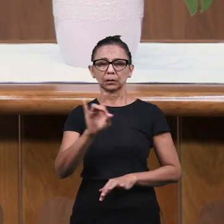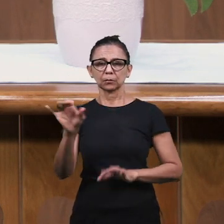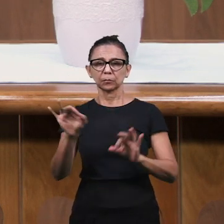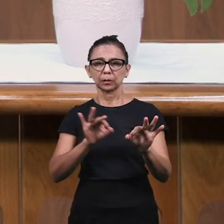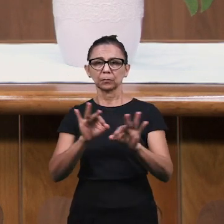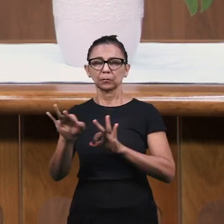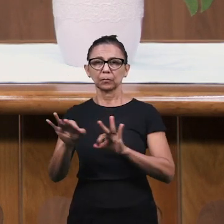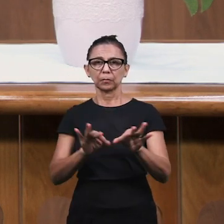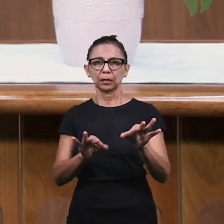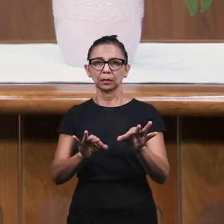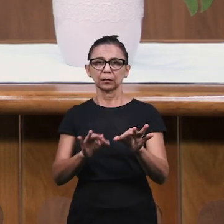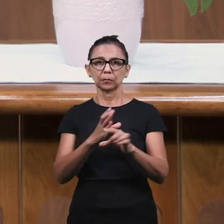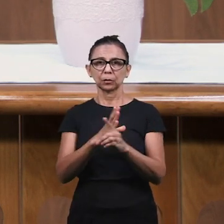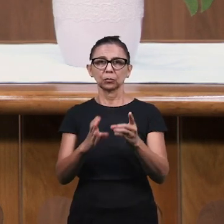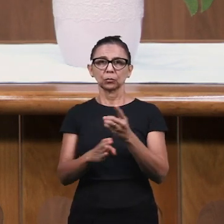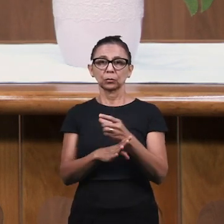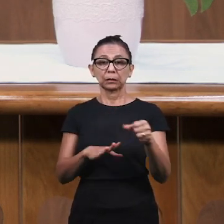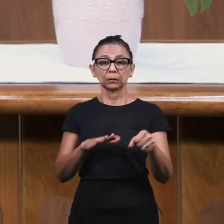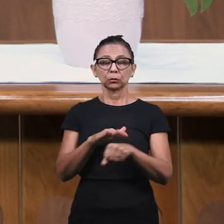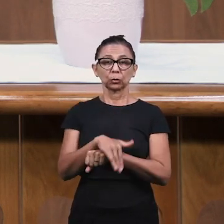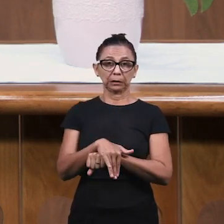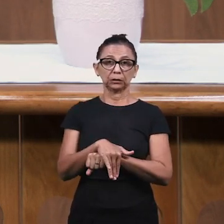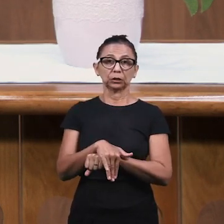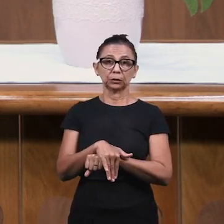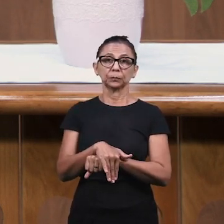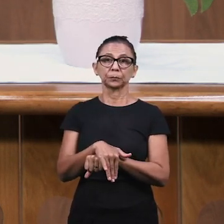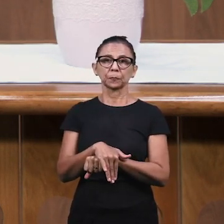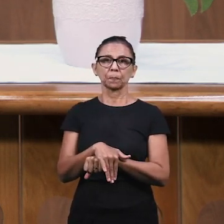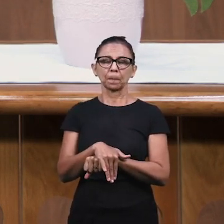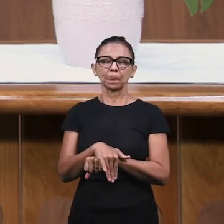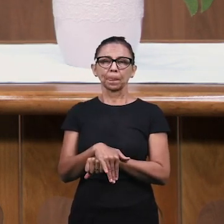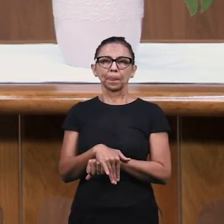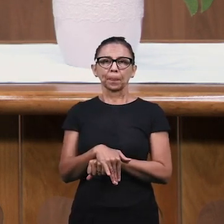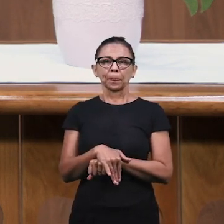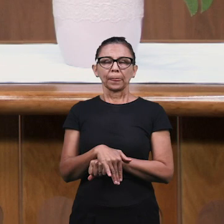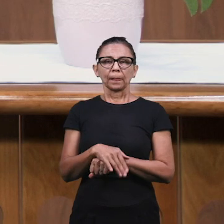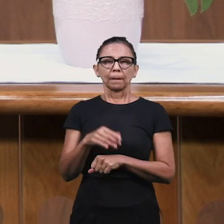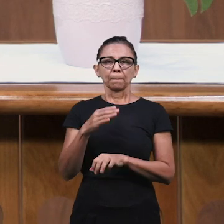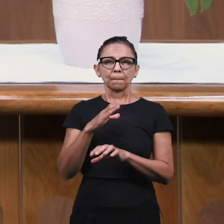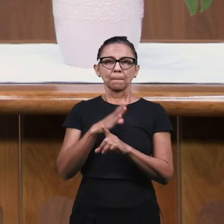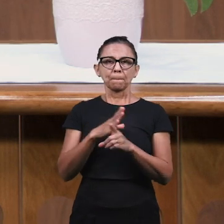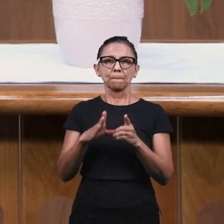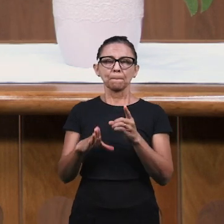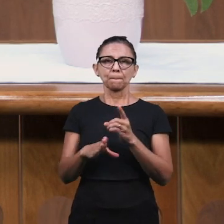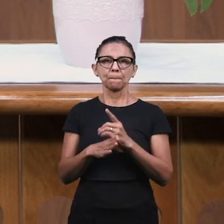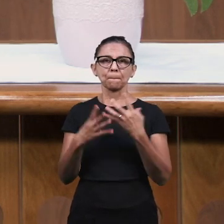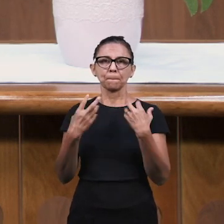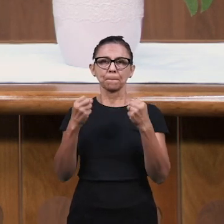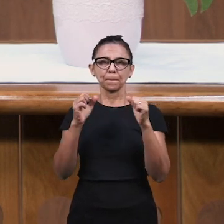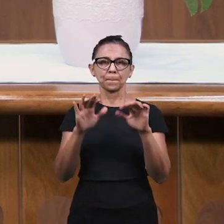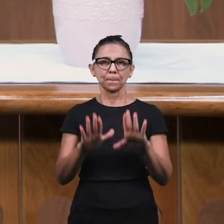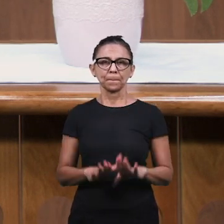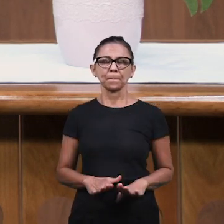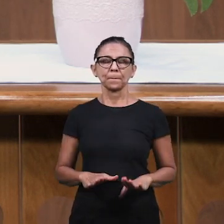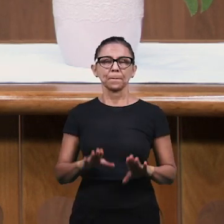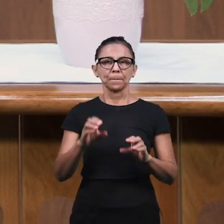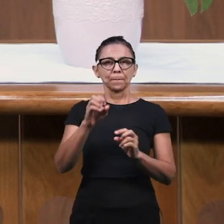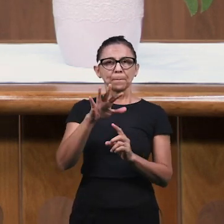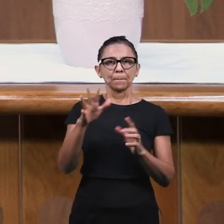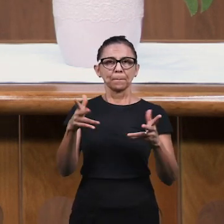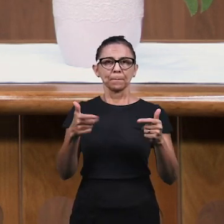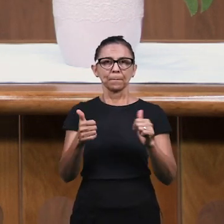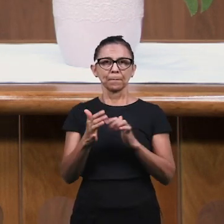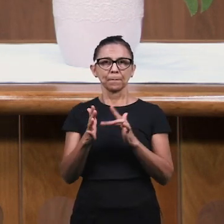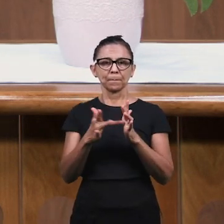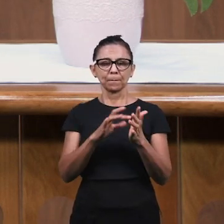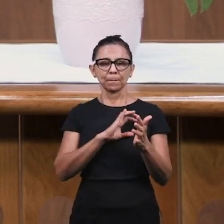nos prepares para o culto de daqui a pouco, à noite. Senhor, que recebamos mais uma bênção Tua e em Teu nome dizemos que a graça maravilhosa